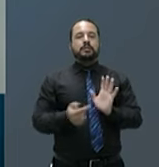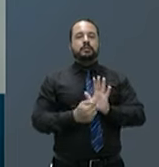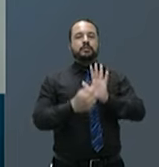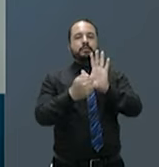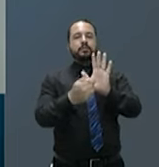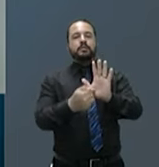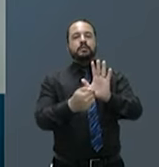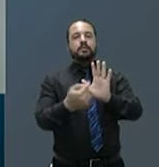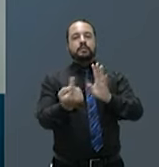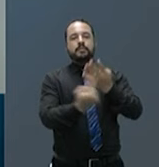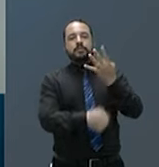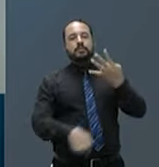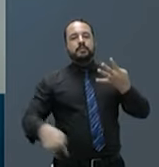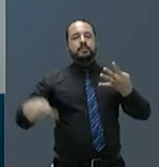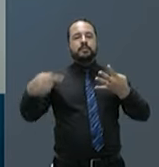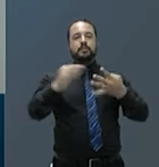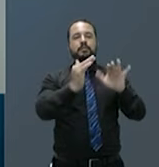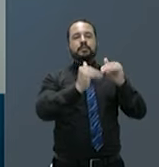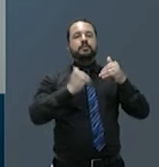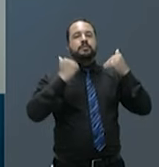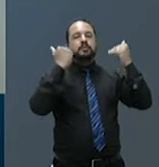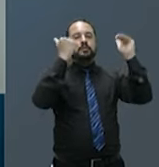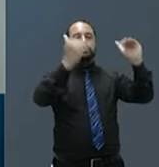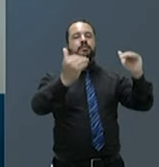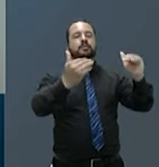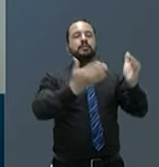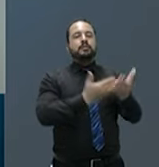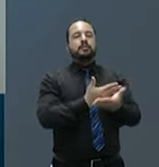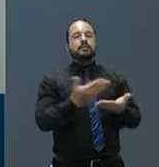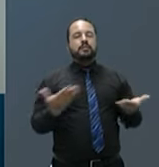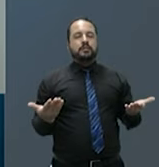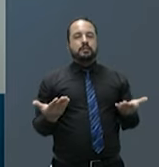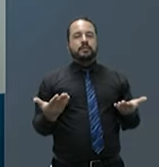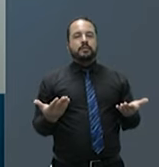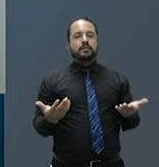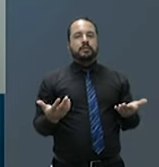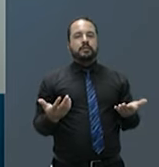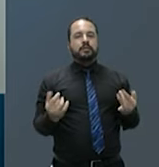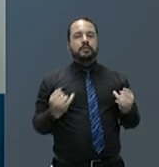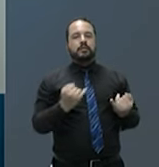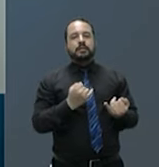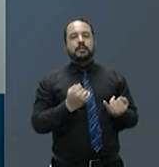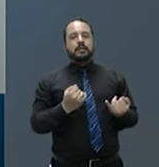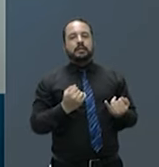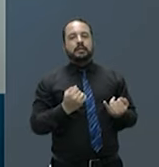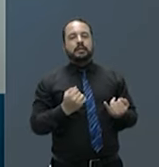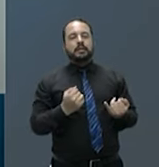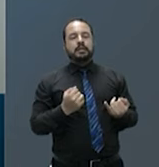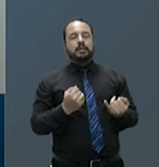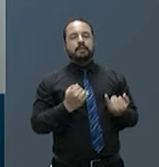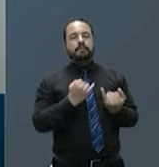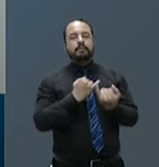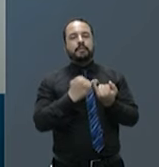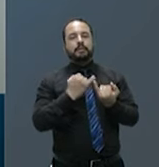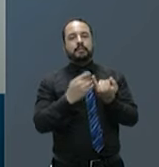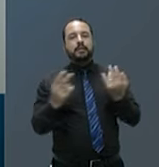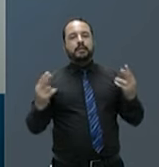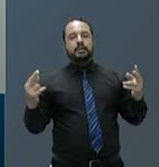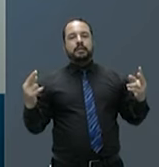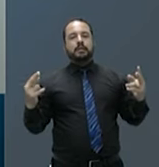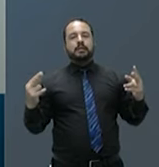superiores. Nós pensamos que a situação aqui é um pouco assemelhada com a do tema 434. Por